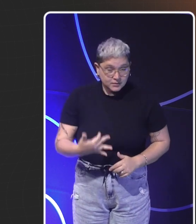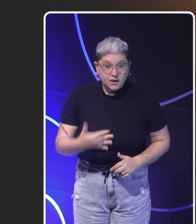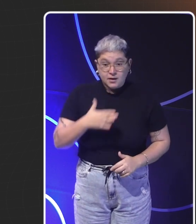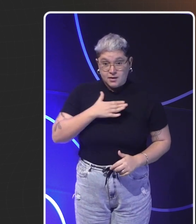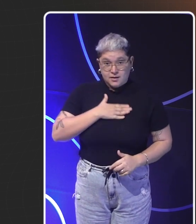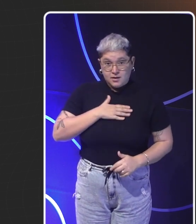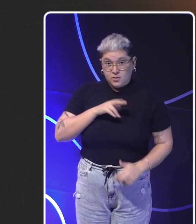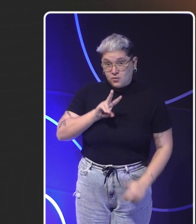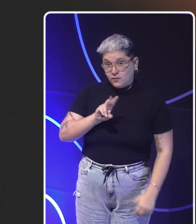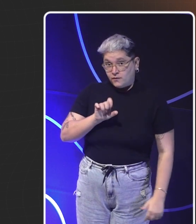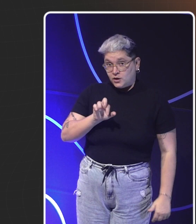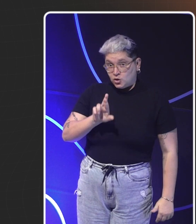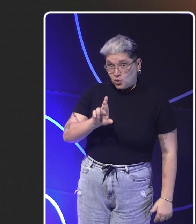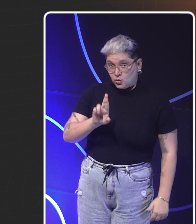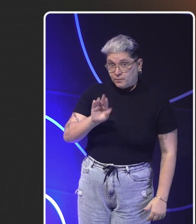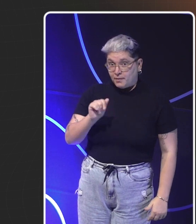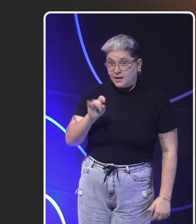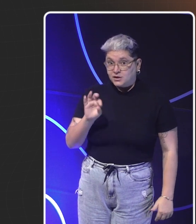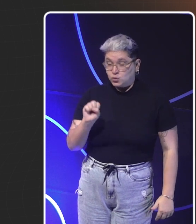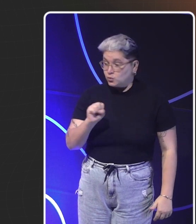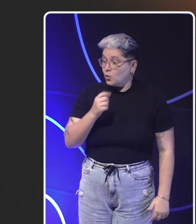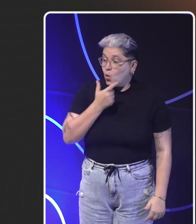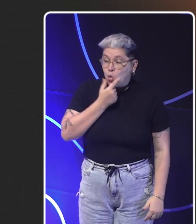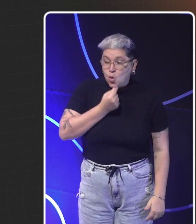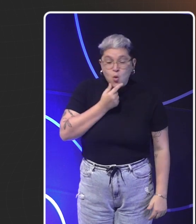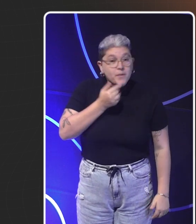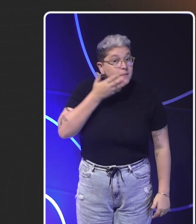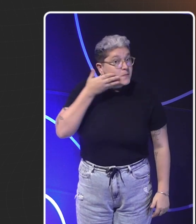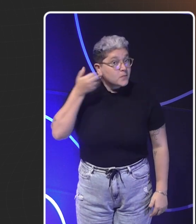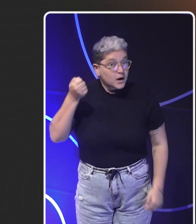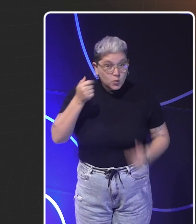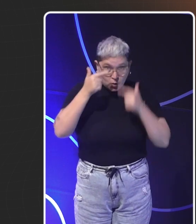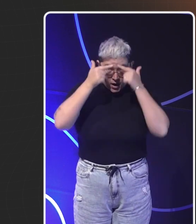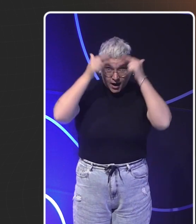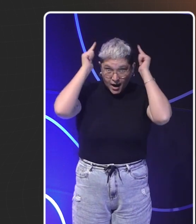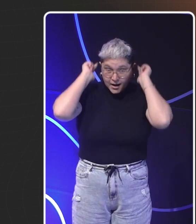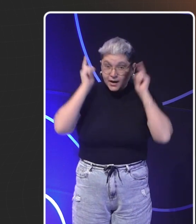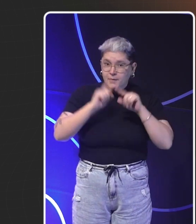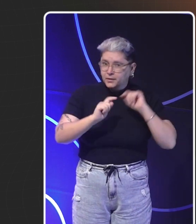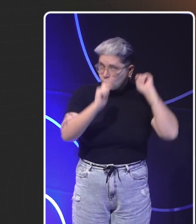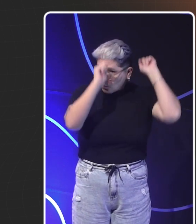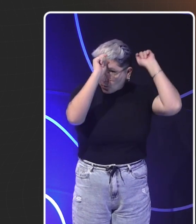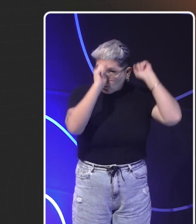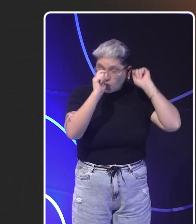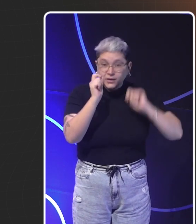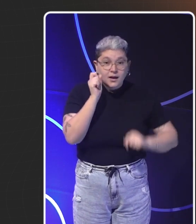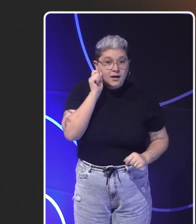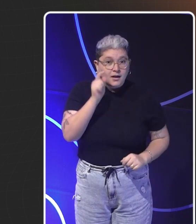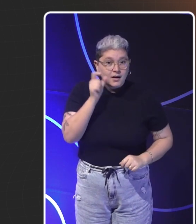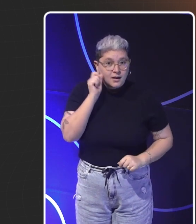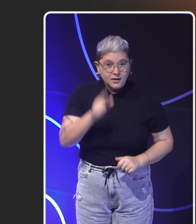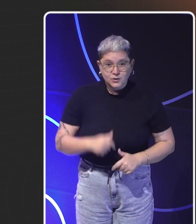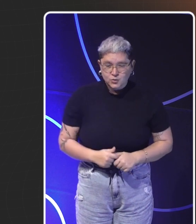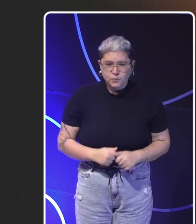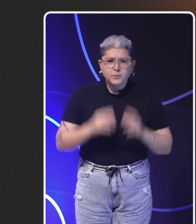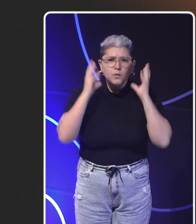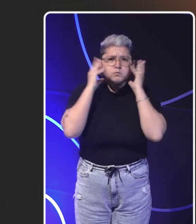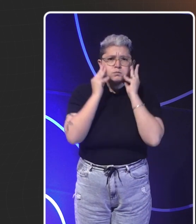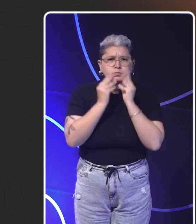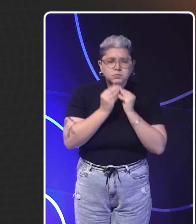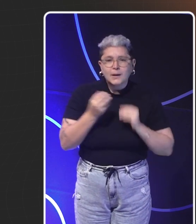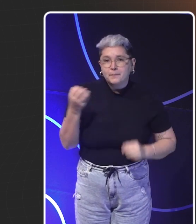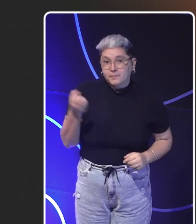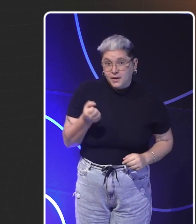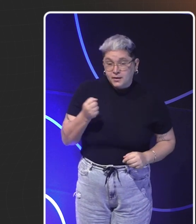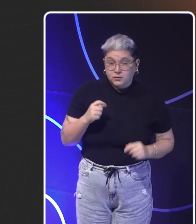sou um homem branco, careca, mas estou usando um boné azul, tenho barba grisalha, eu uso um óculos